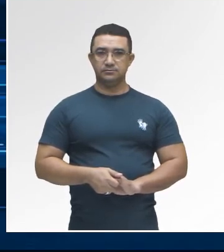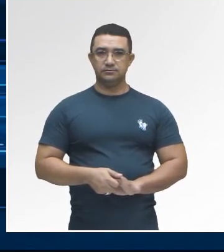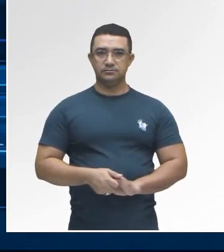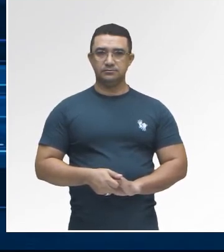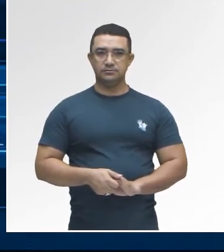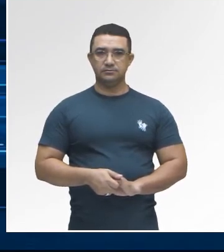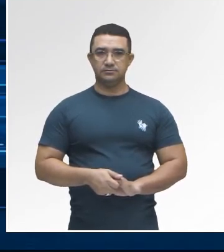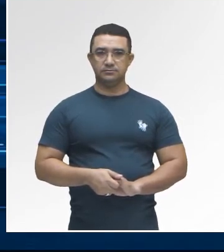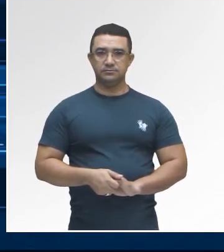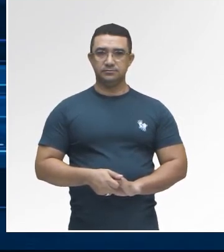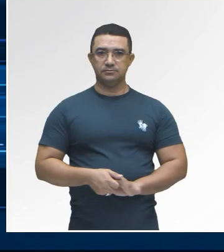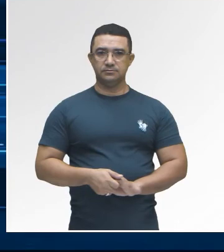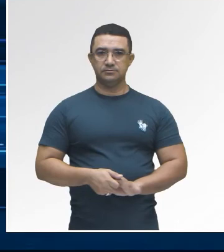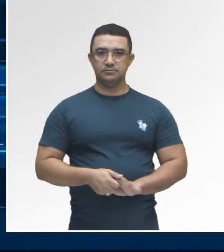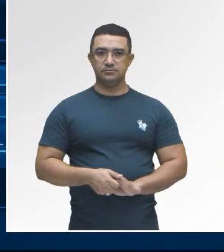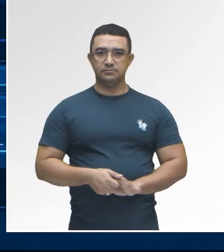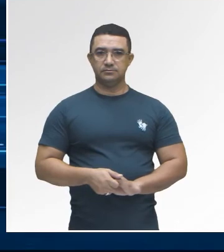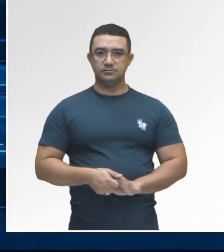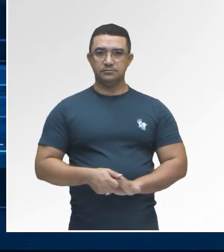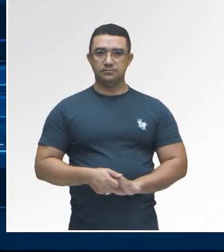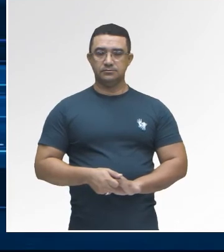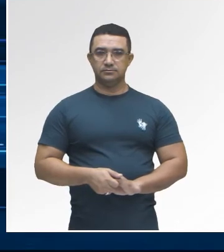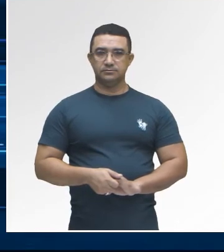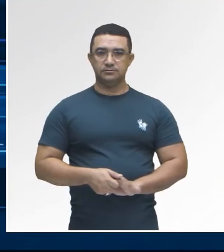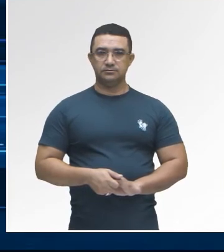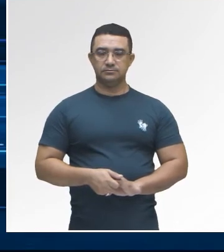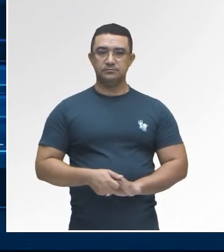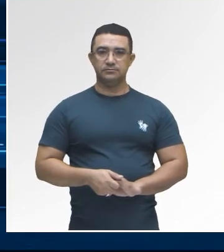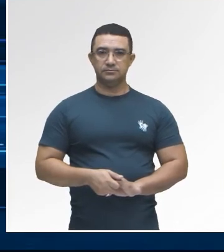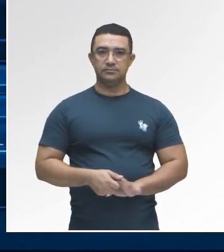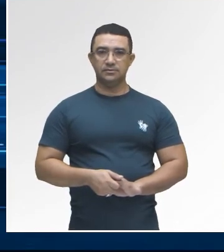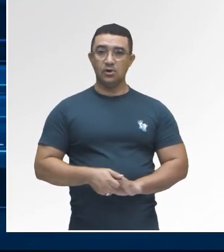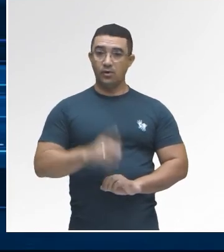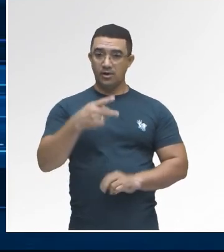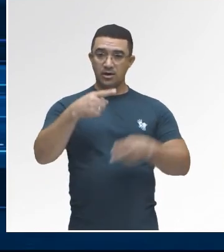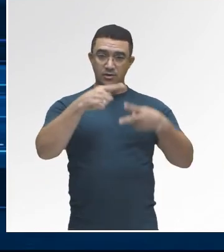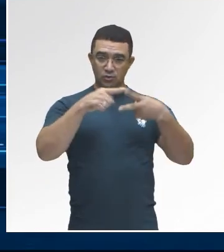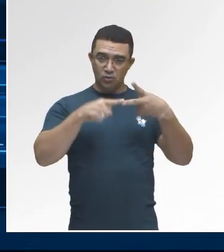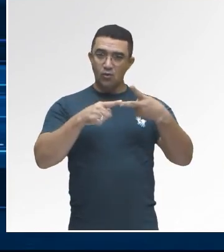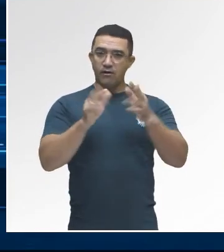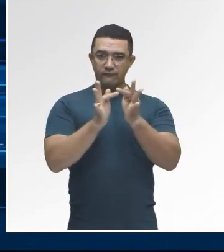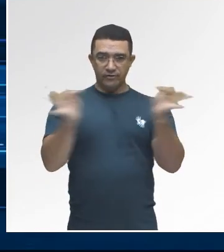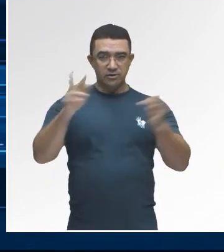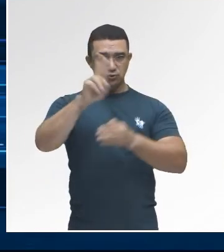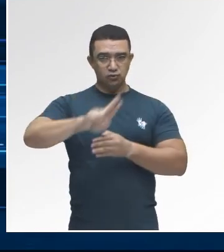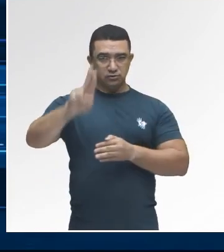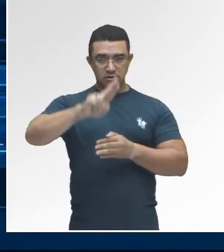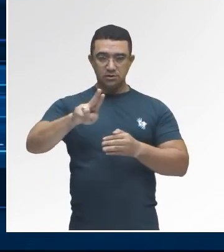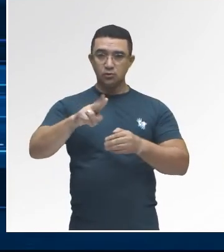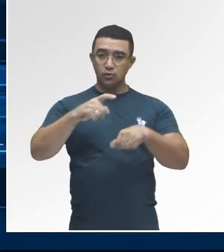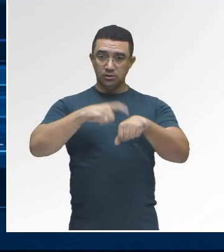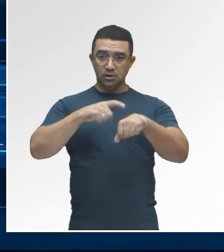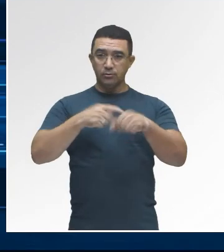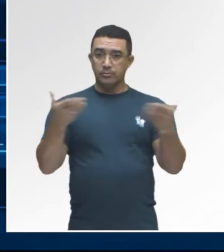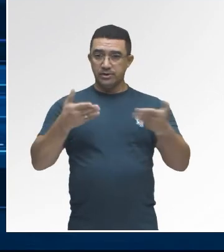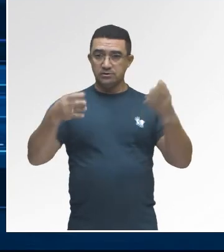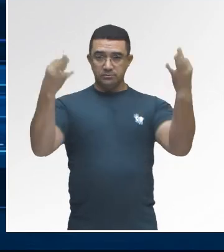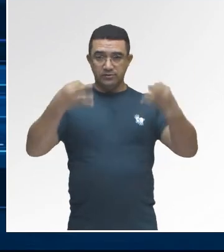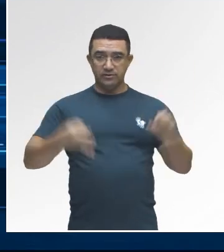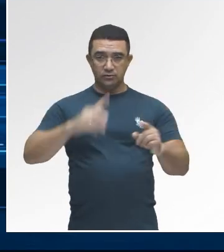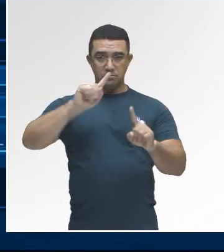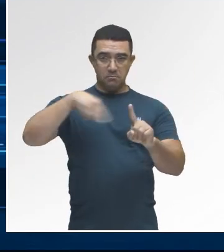Lana has just launched a new album. Então fica assim as duas frases utilizando o present perfect mais o adverb,